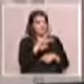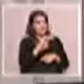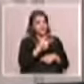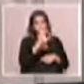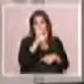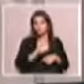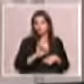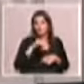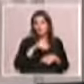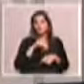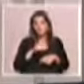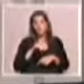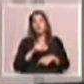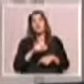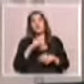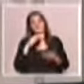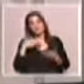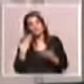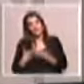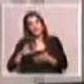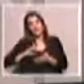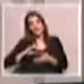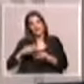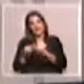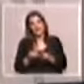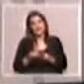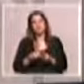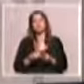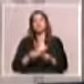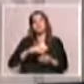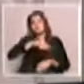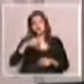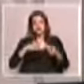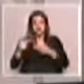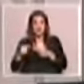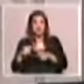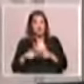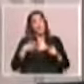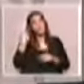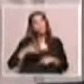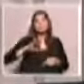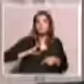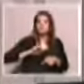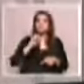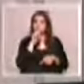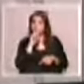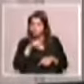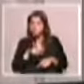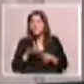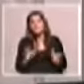da potencialidade é que está a entrar como queijo Serra da Estrela DOP. E há muitos queijos que o poderiam ser, mas que, enfim,